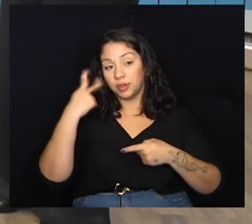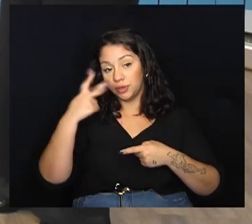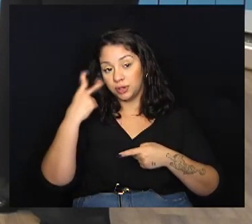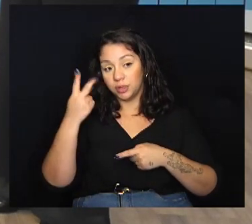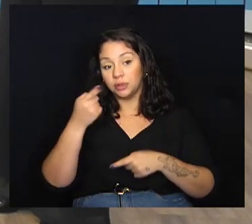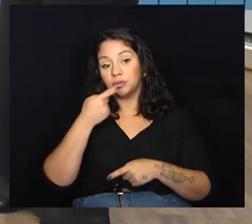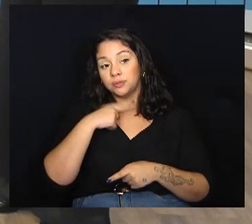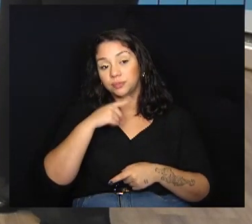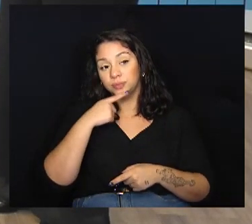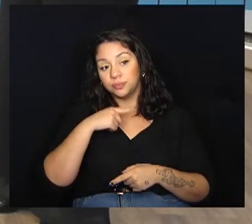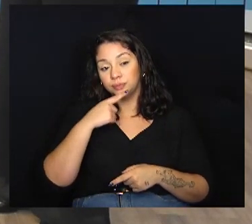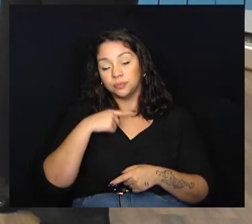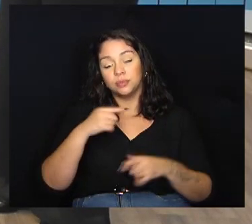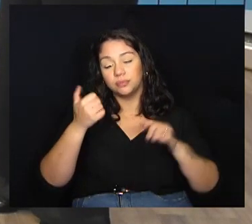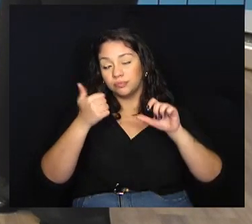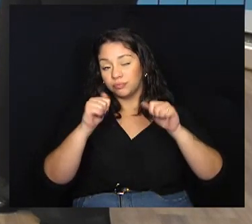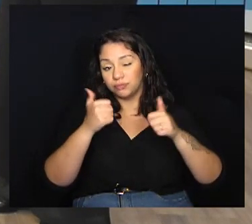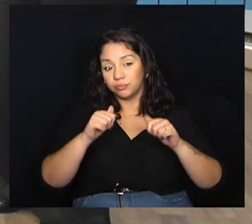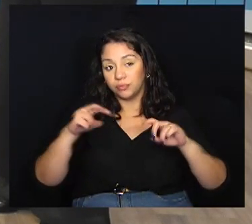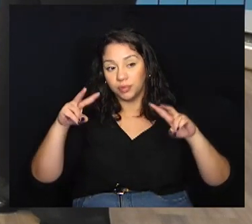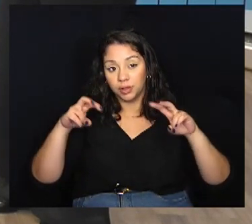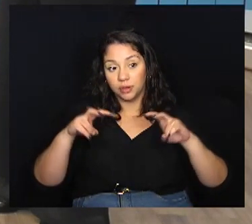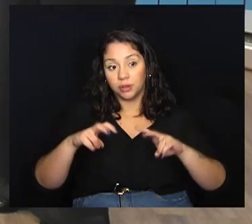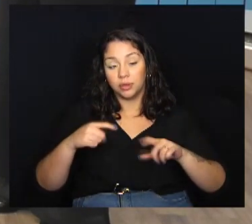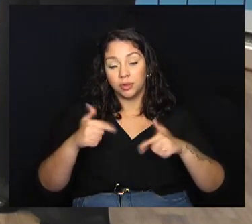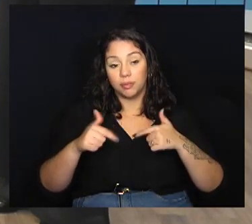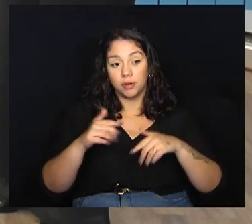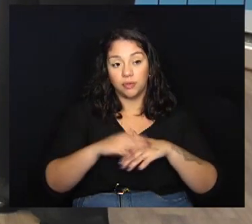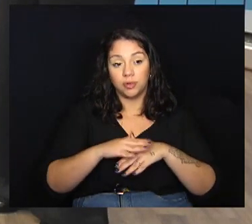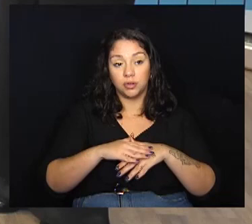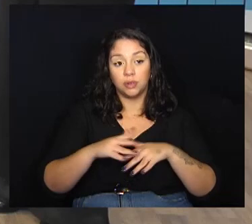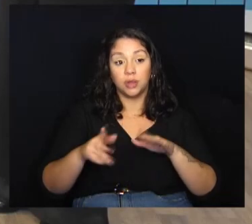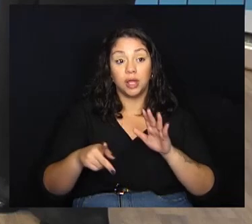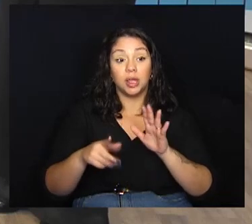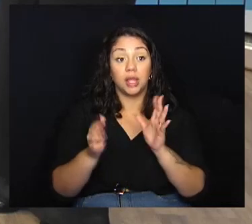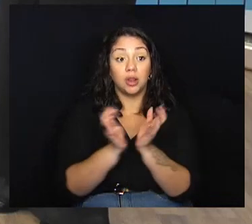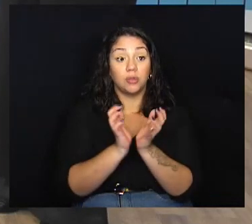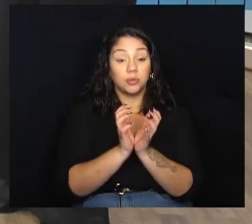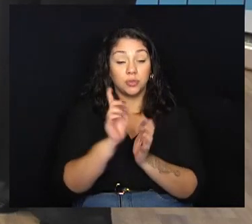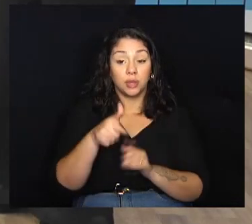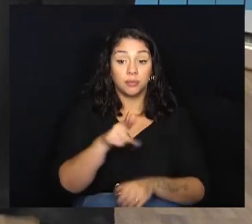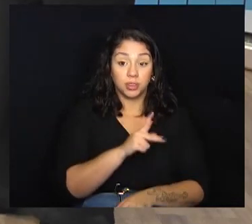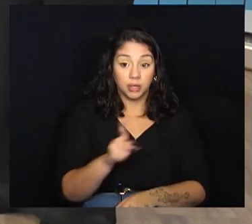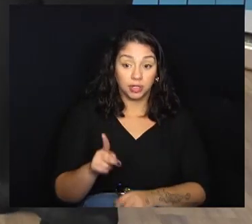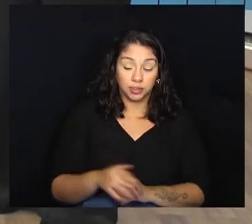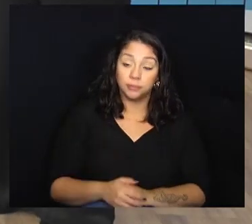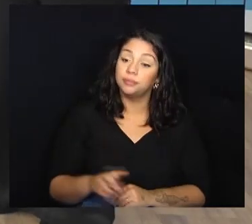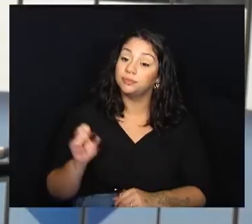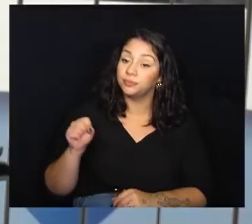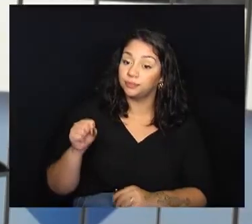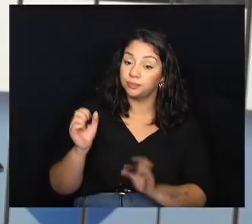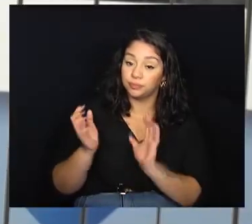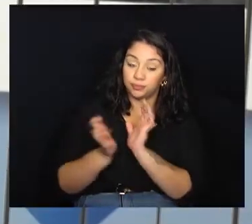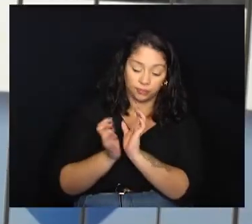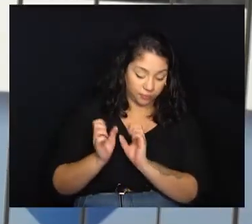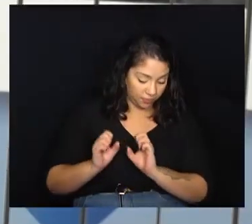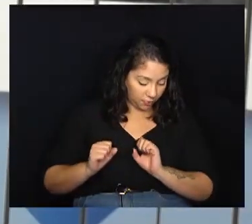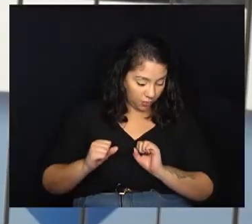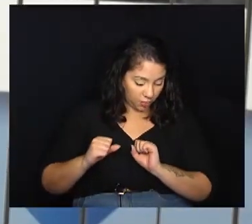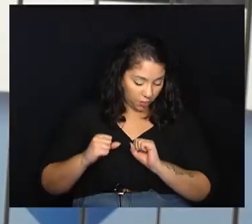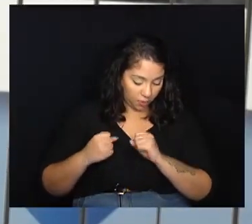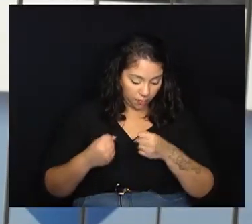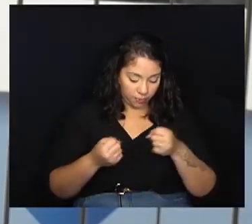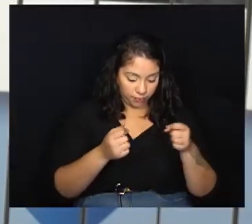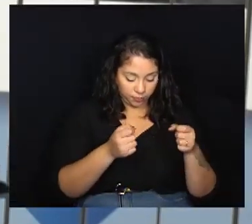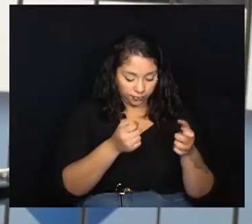Eduardo Magoga analisou o trabalho realizado pela comissão que ele preside. Isso é a Comissão de Defesa do Consumidor aqui